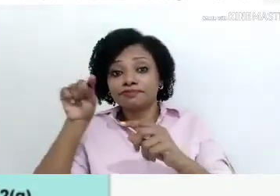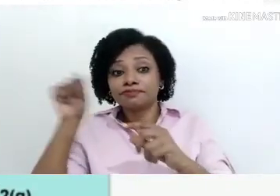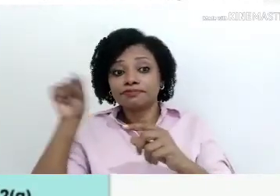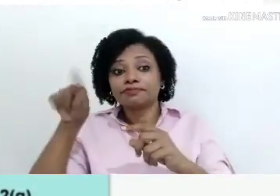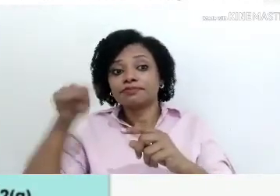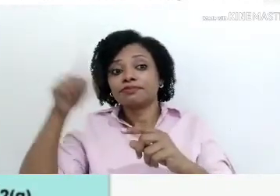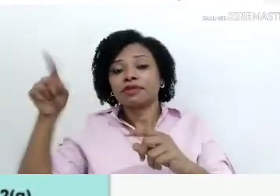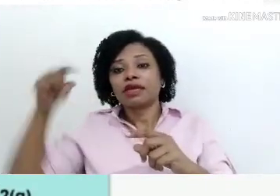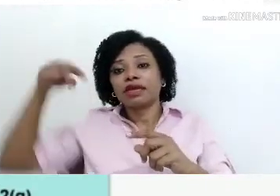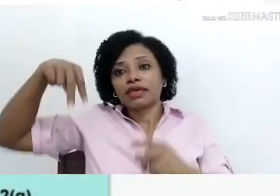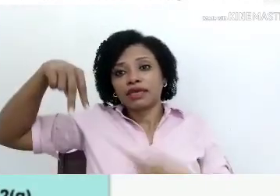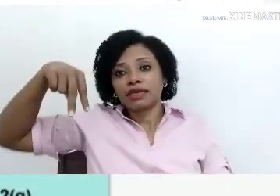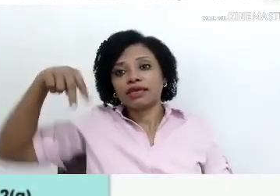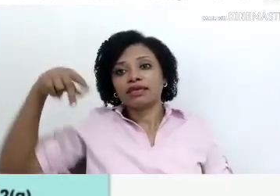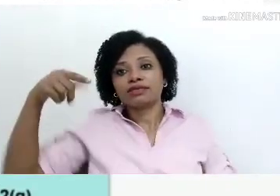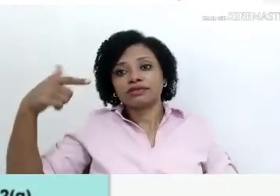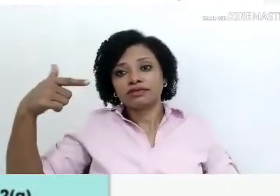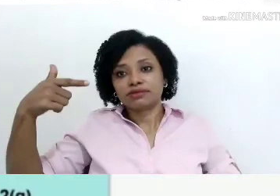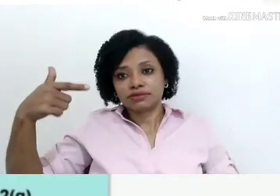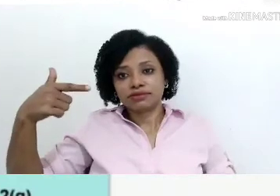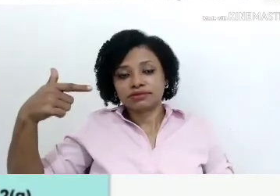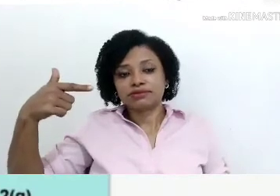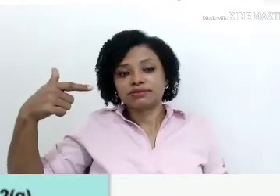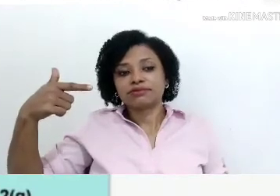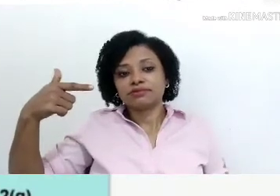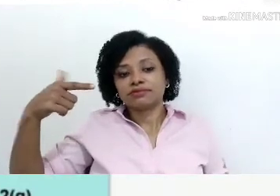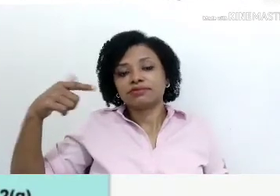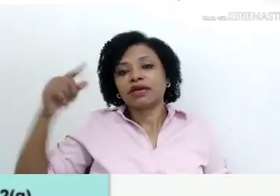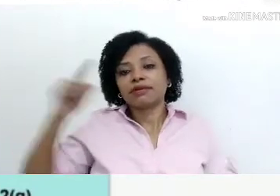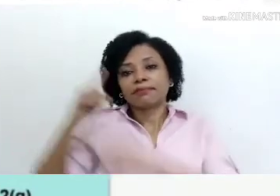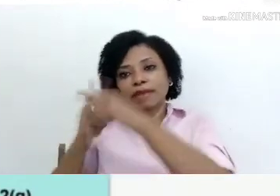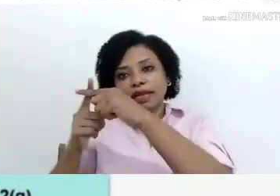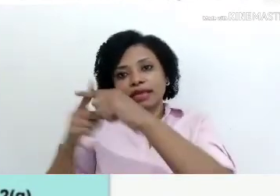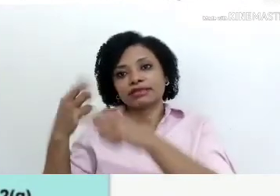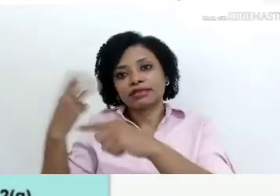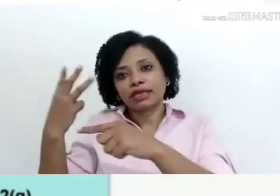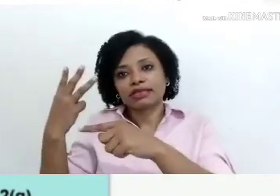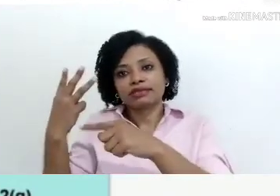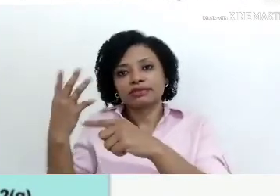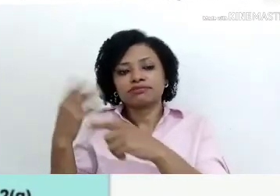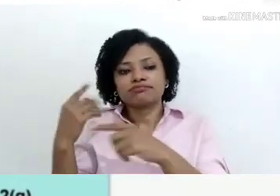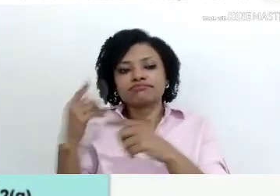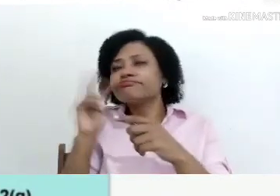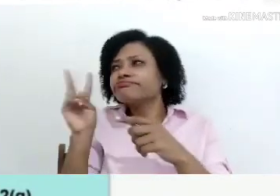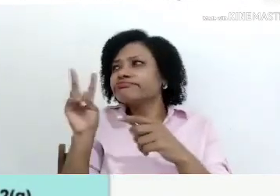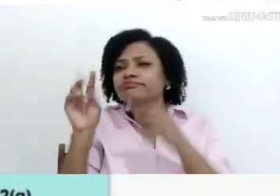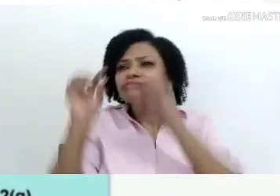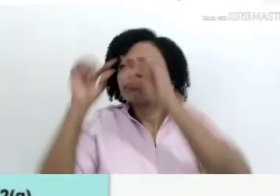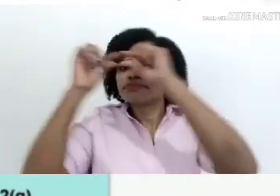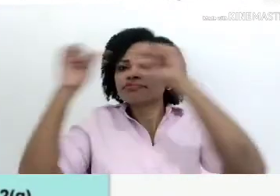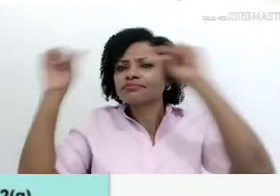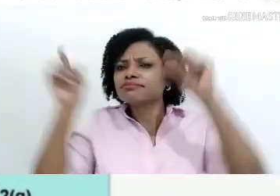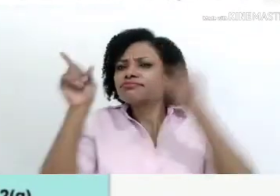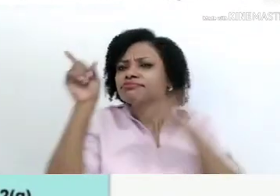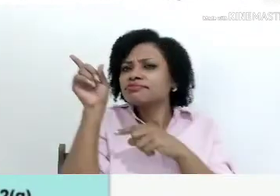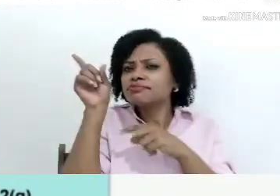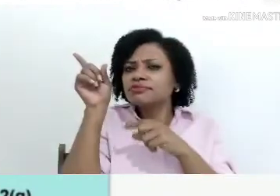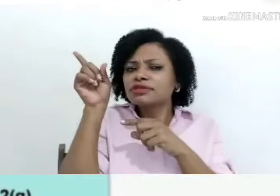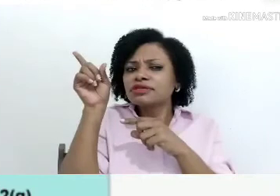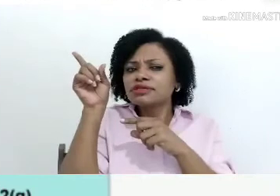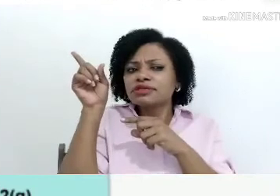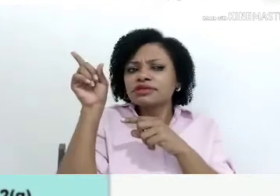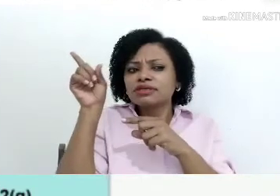Produzindo NH2 e 3H2. Pessoal, olha só. Se ele está do lado dos reagentes, quer dizer,